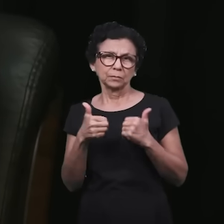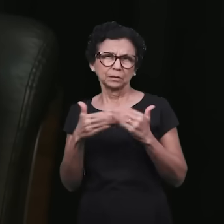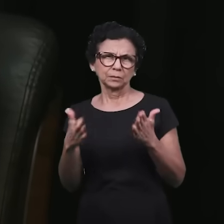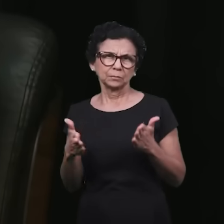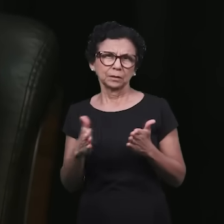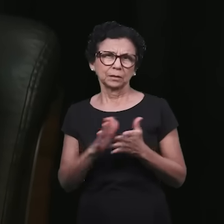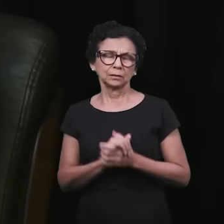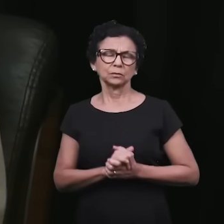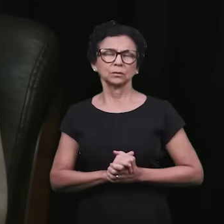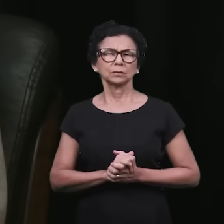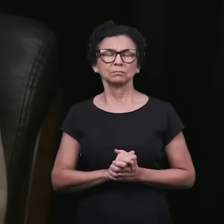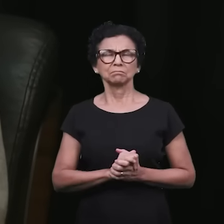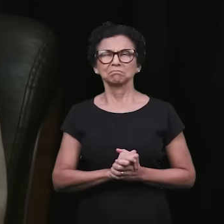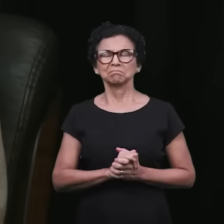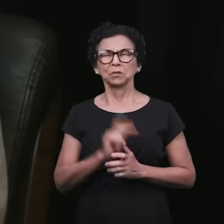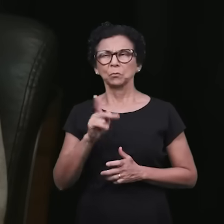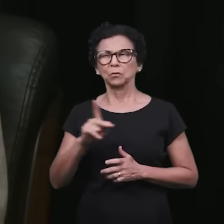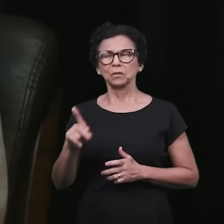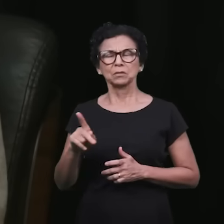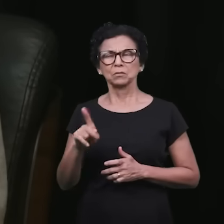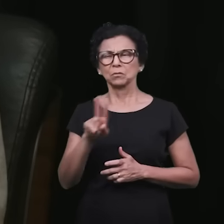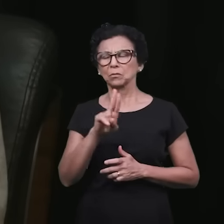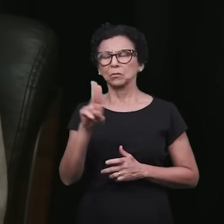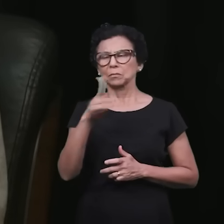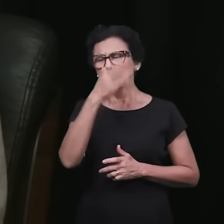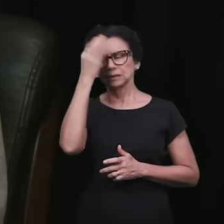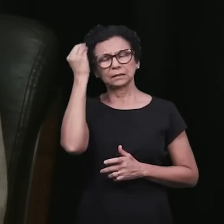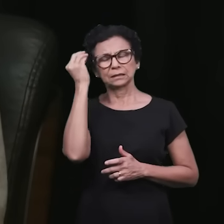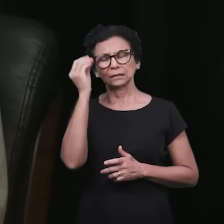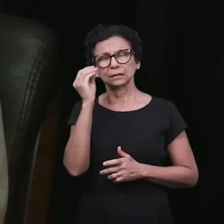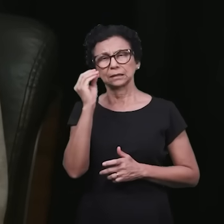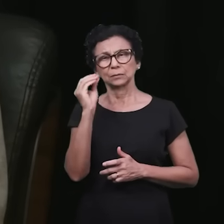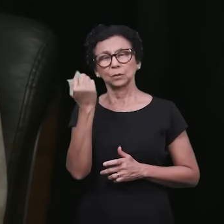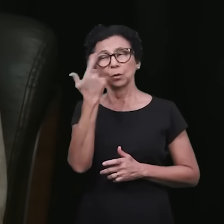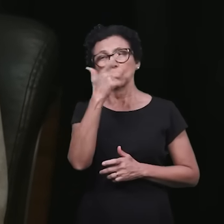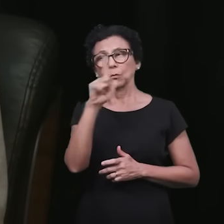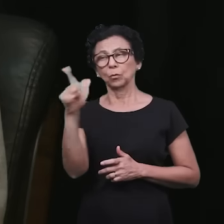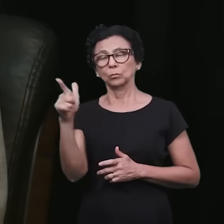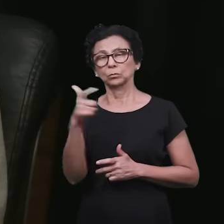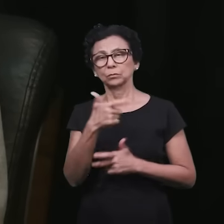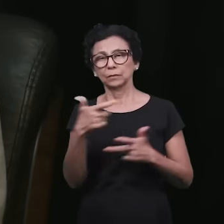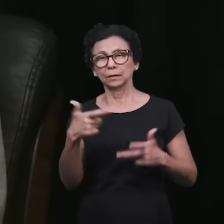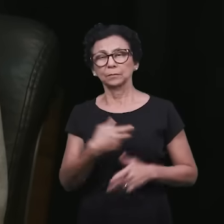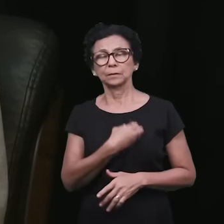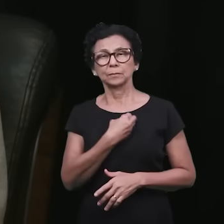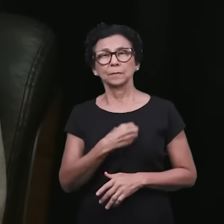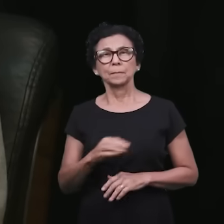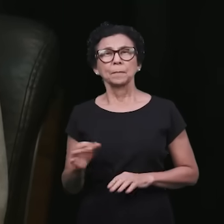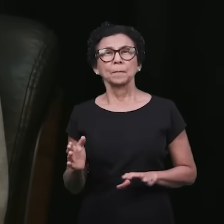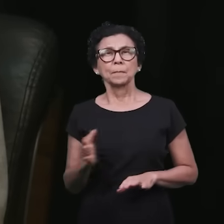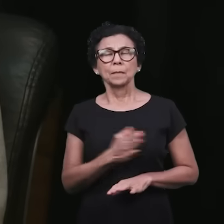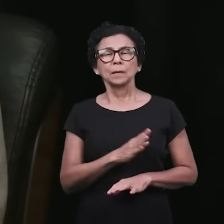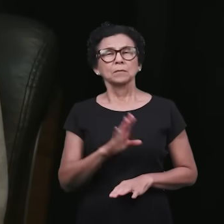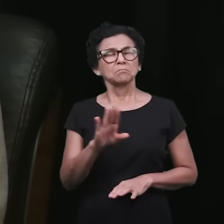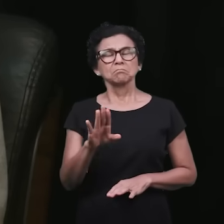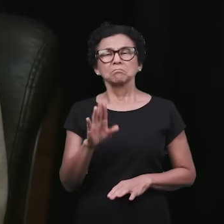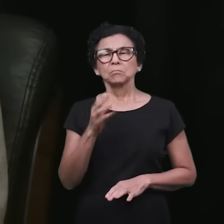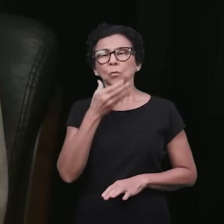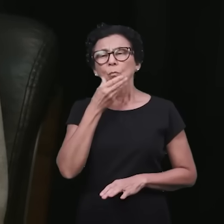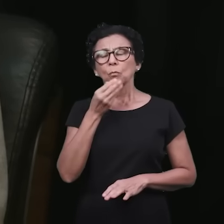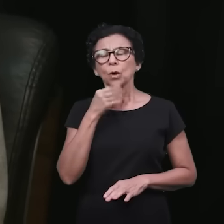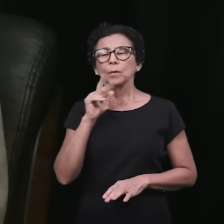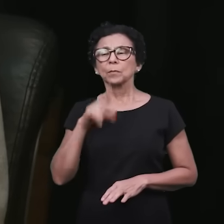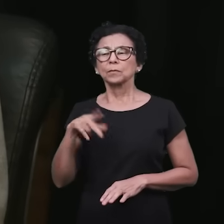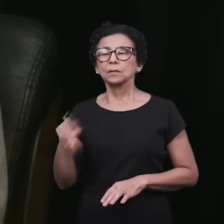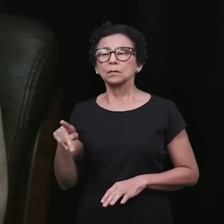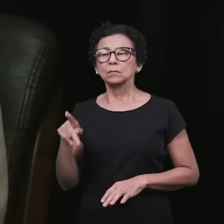deu aula, mas eu lembro que um professor, olha só como é que marca a vida, um professor, não lembro quem